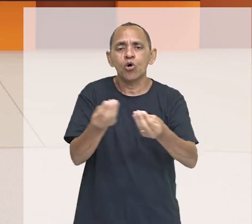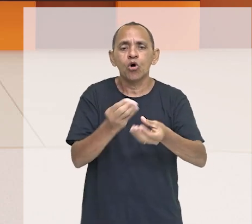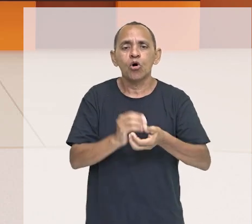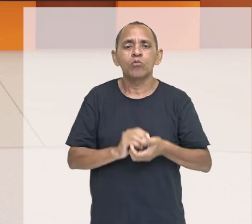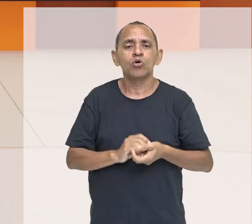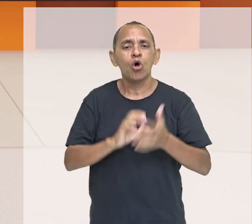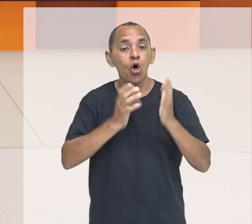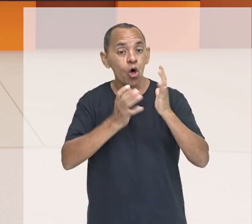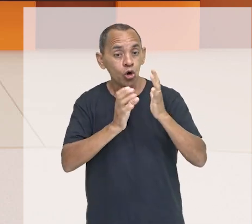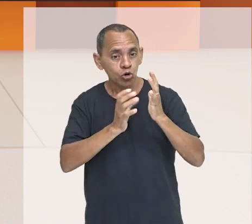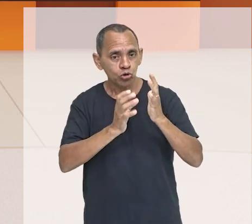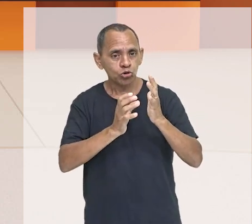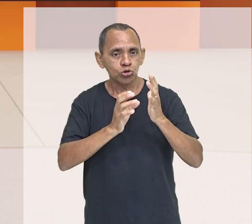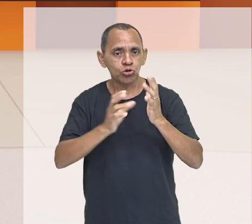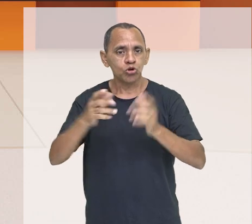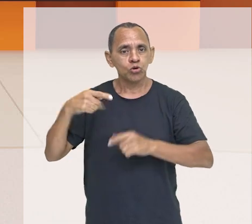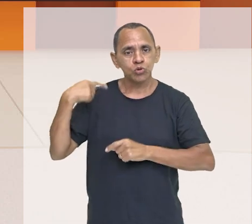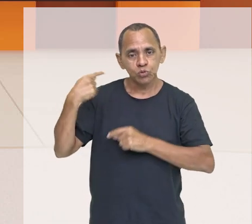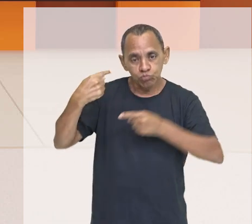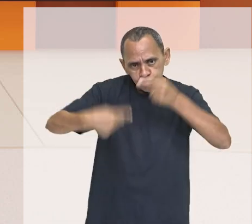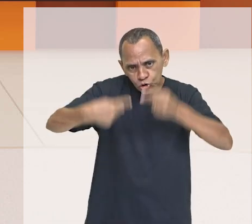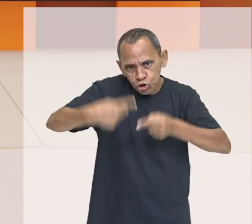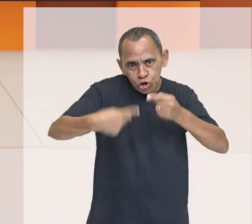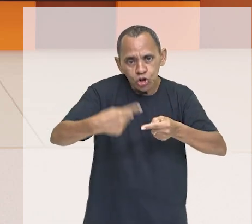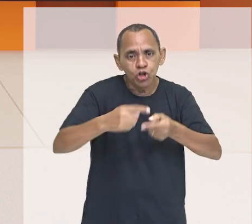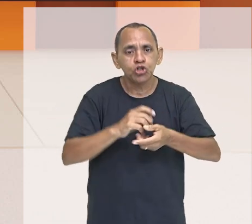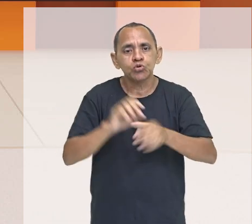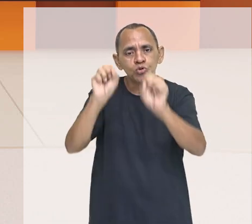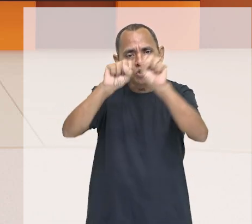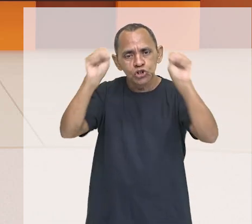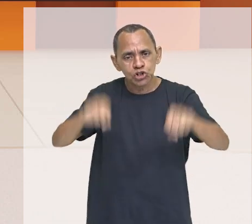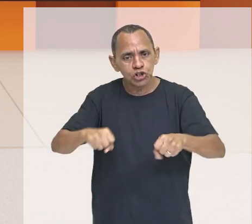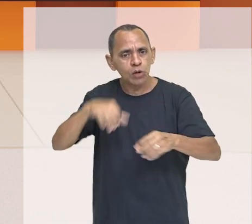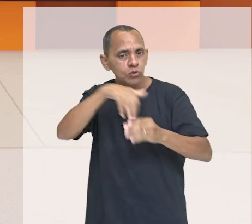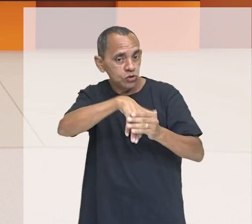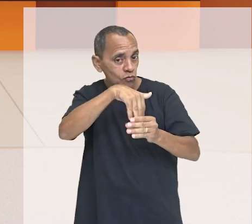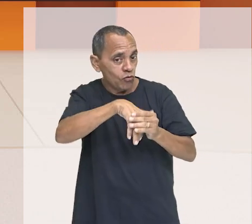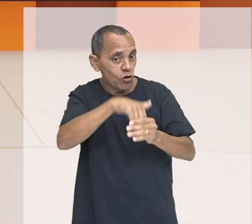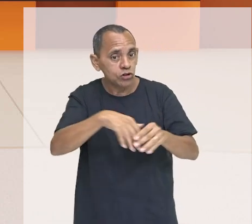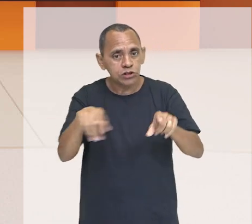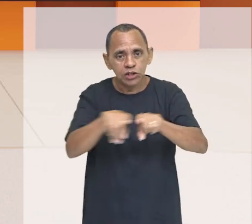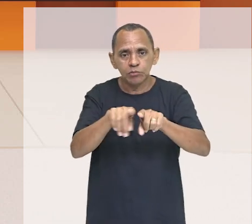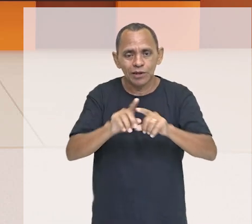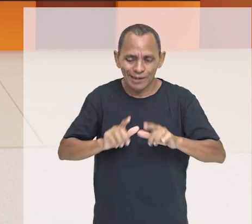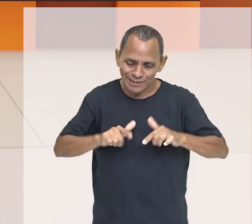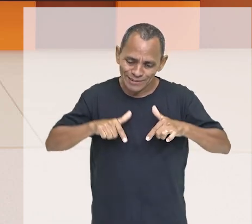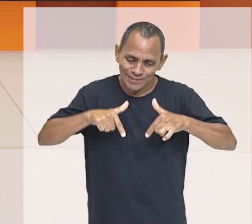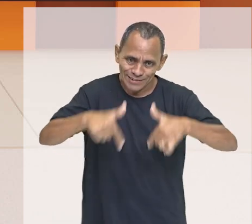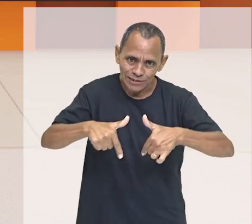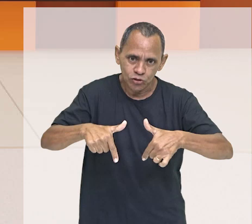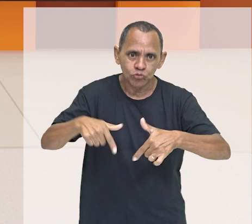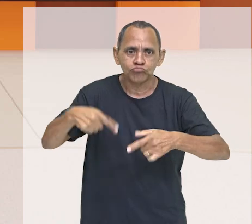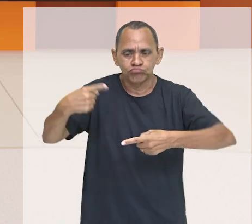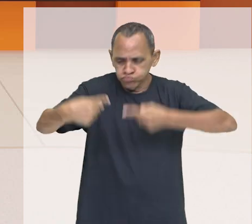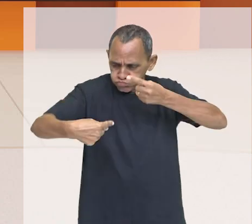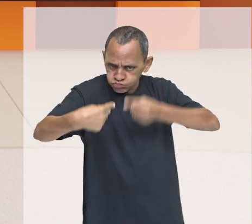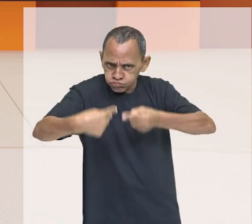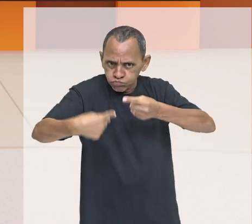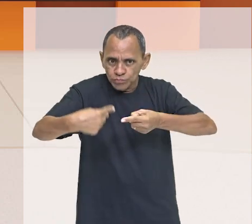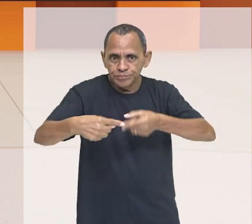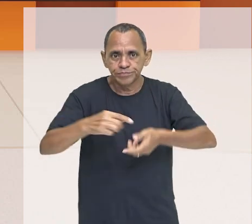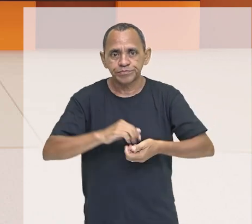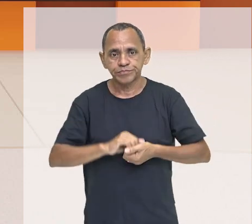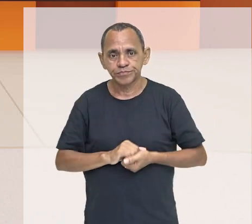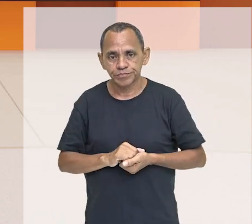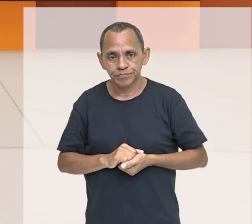quê? Dos partidos e sistemas eleitorais. Nós podemos participar da ação política, né?